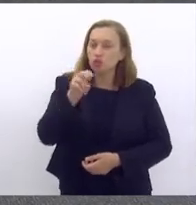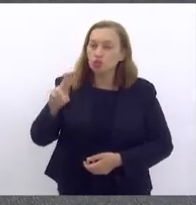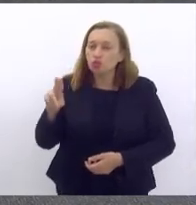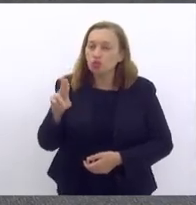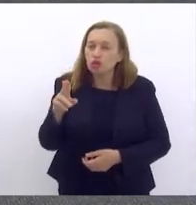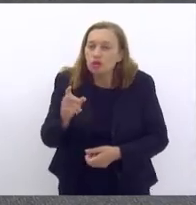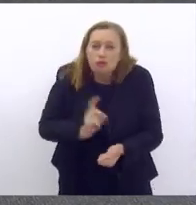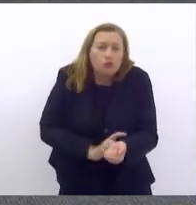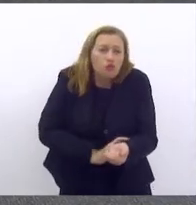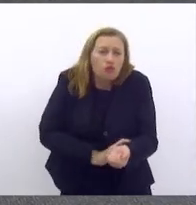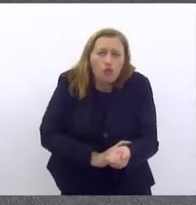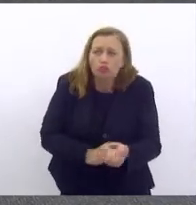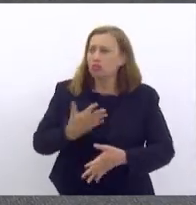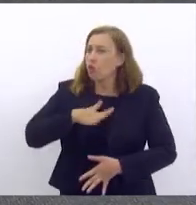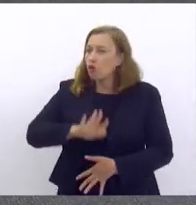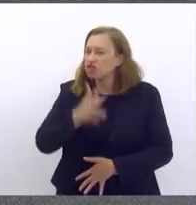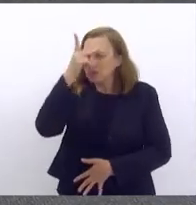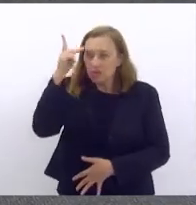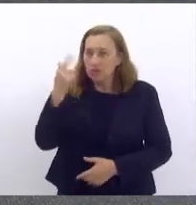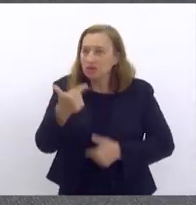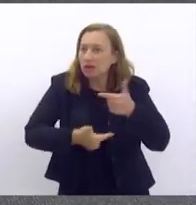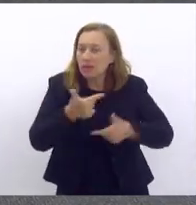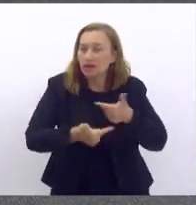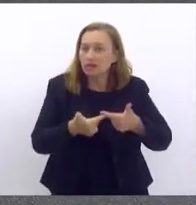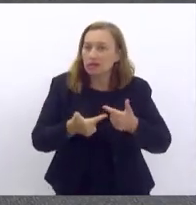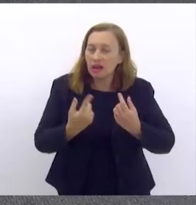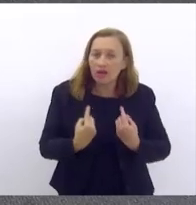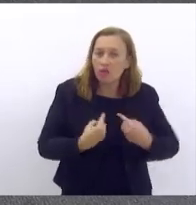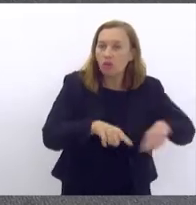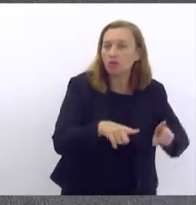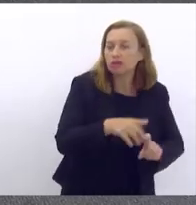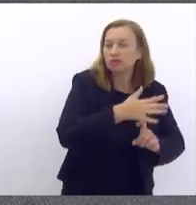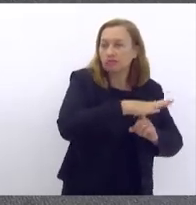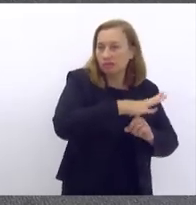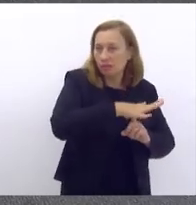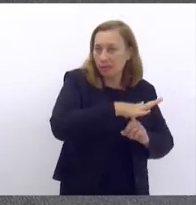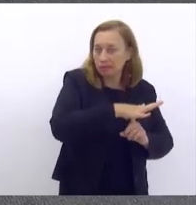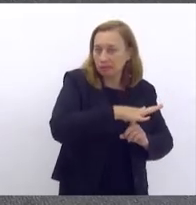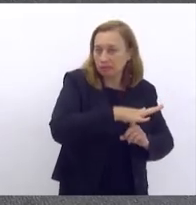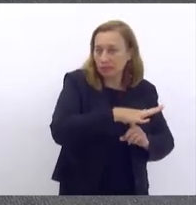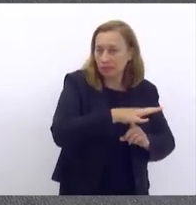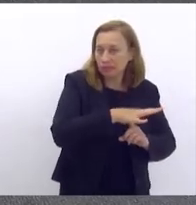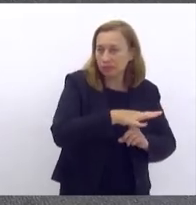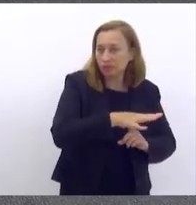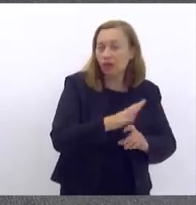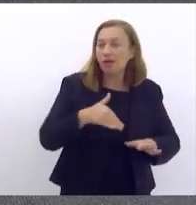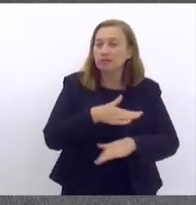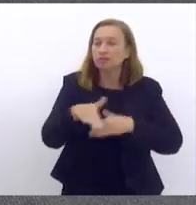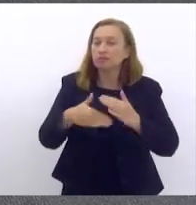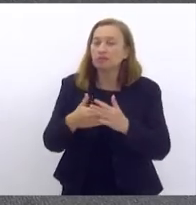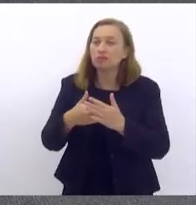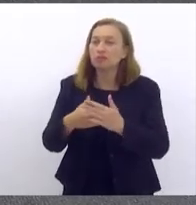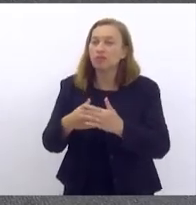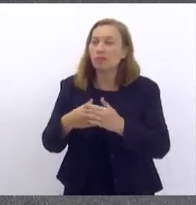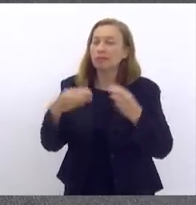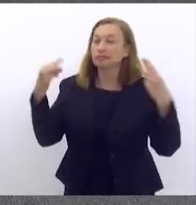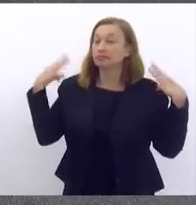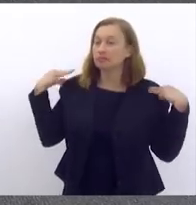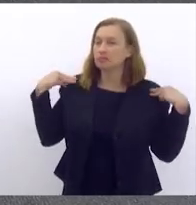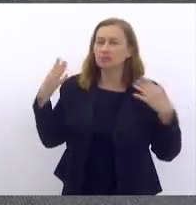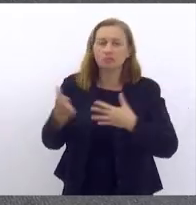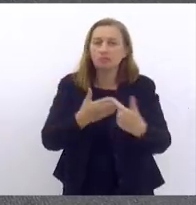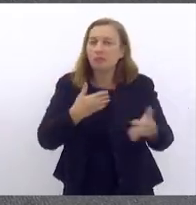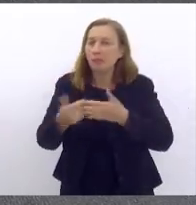que não gosta de trabalhador, pô. Ele ataca os ambulantes. Ele ataca todos os motoristas de todos os segmentos. E eu